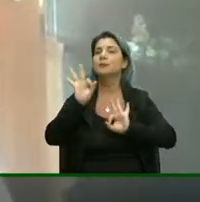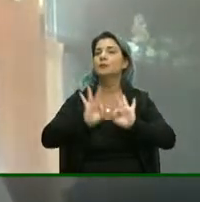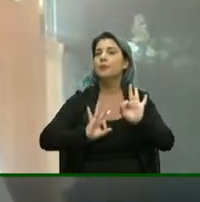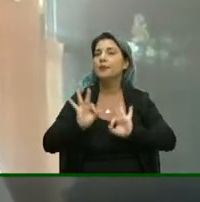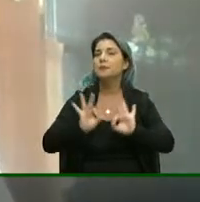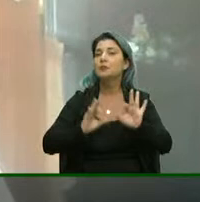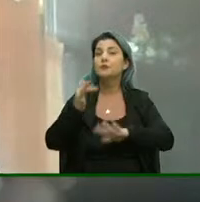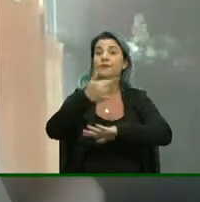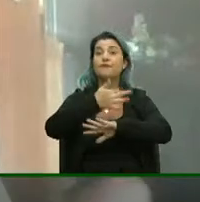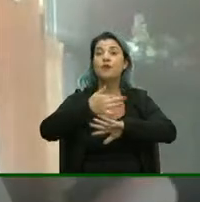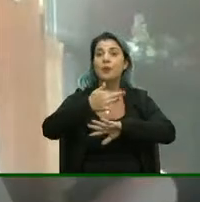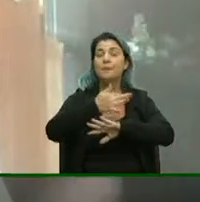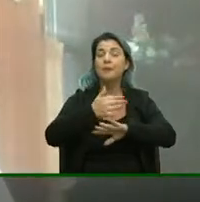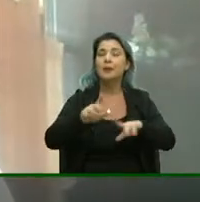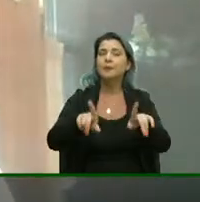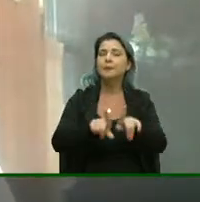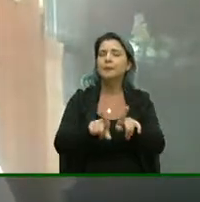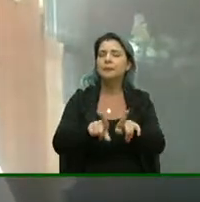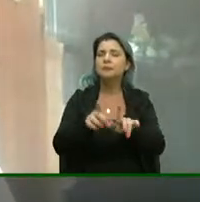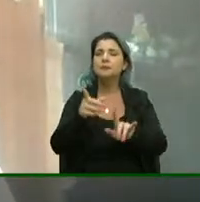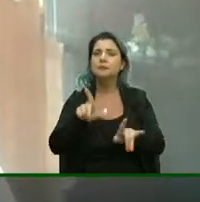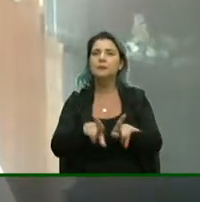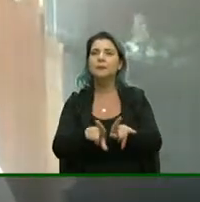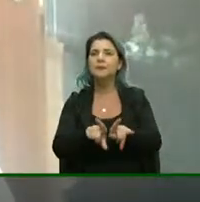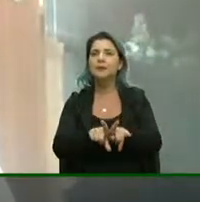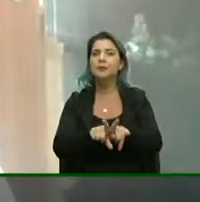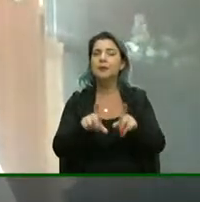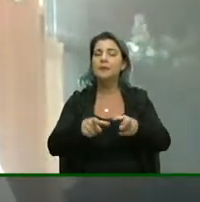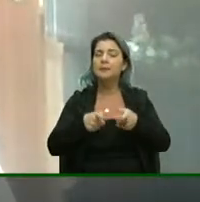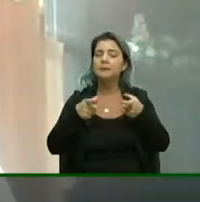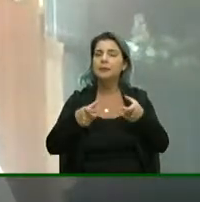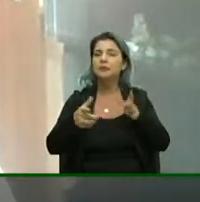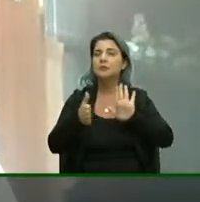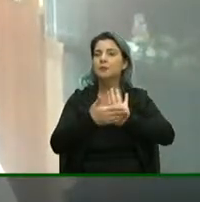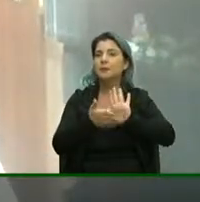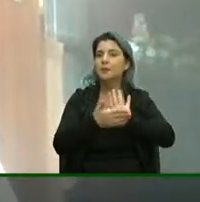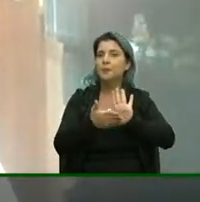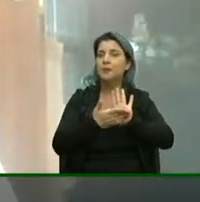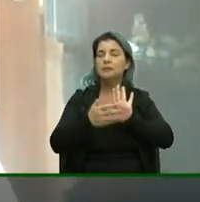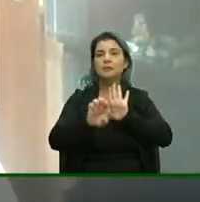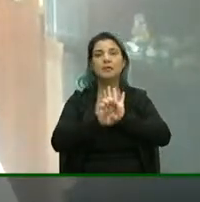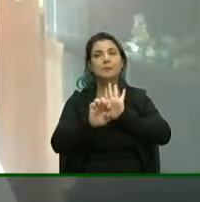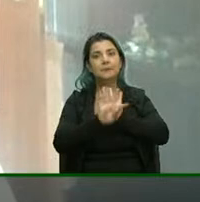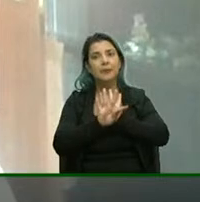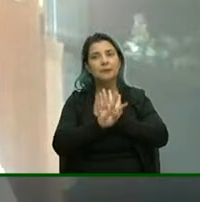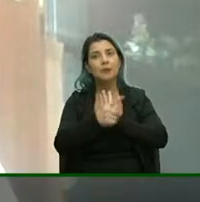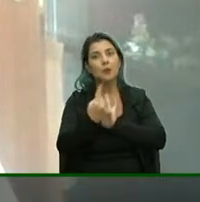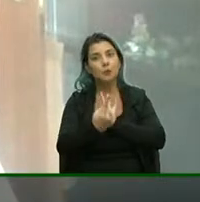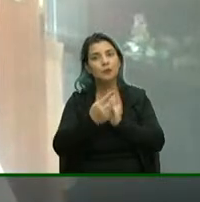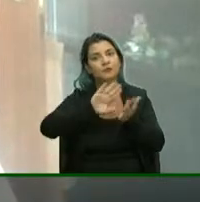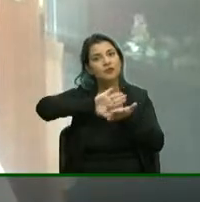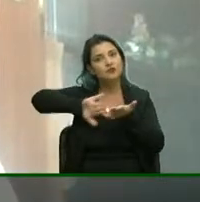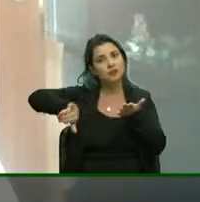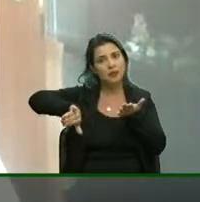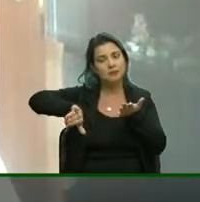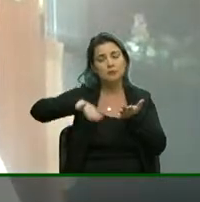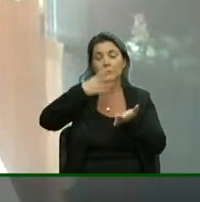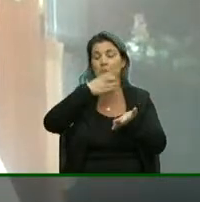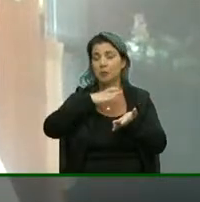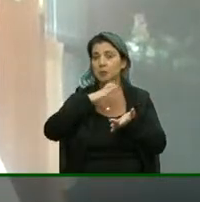mas também tem uma amplitude sobre a proposta da emenda 1 que foi retirada. Eu acho que nós temos aí um